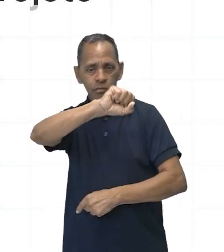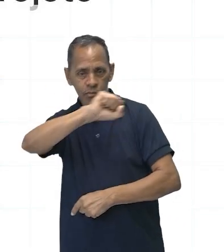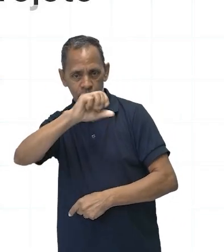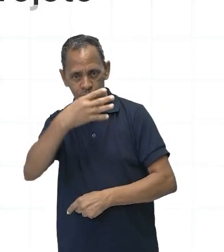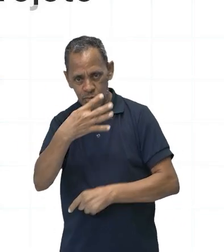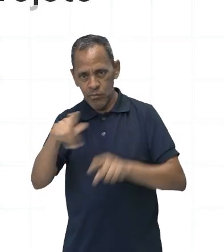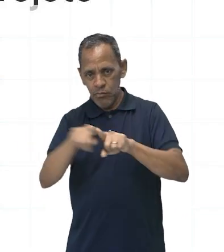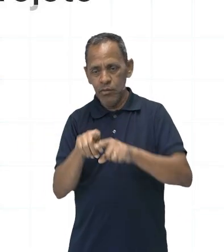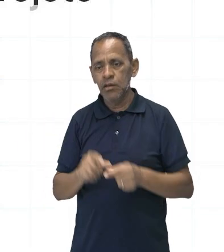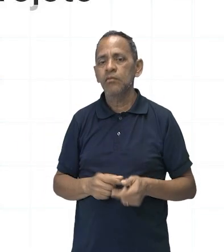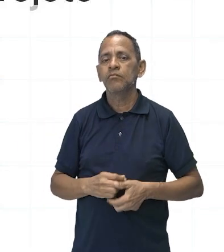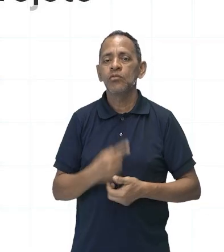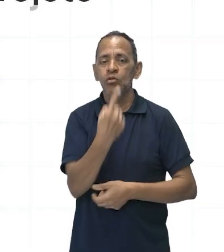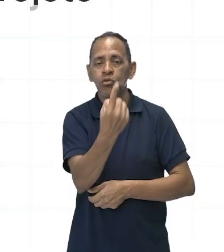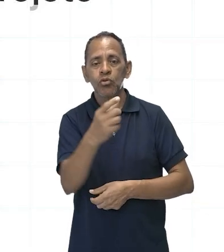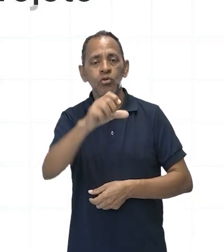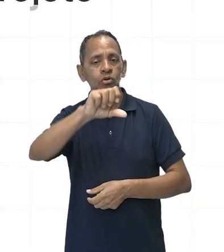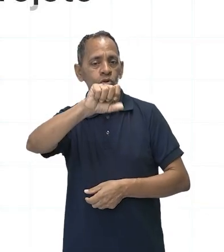1884 a